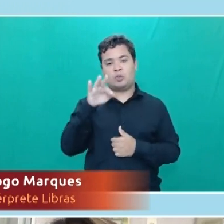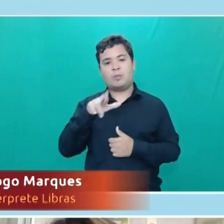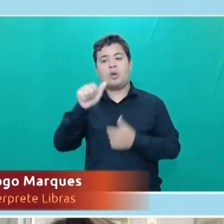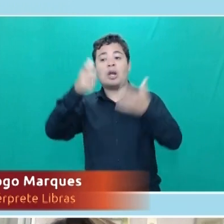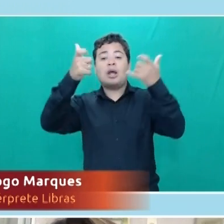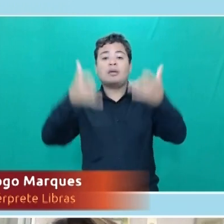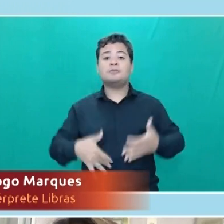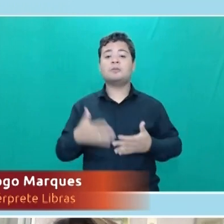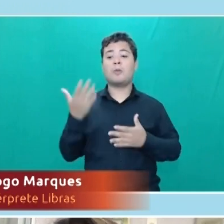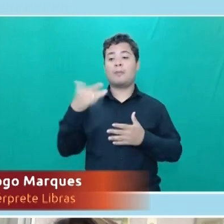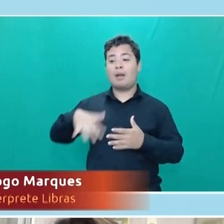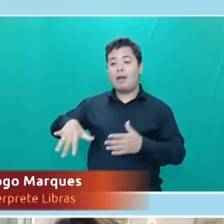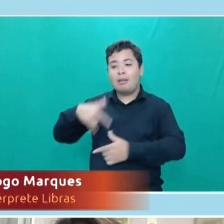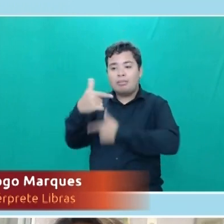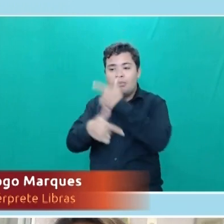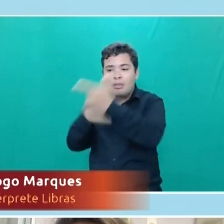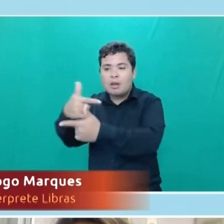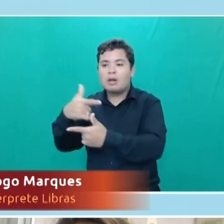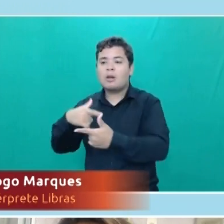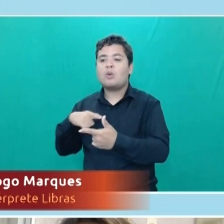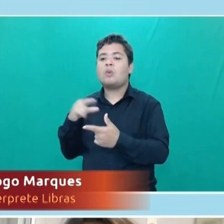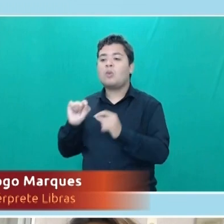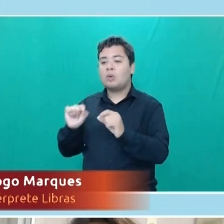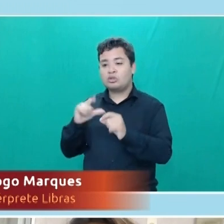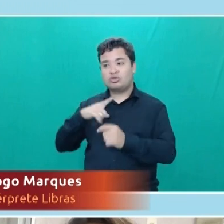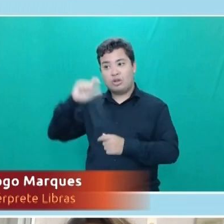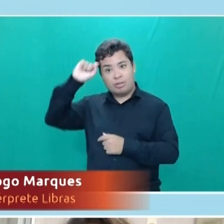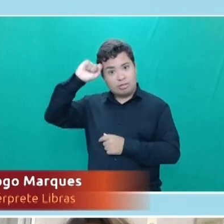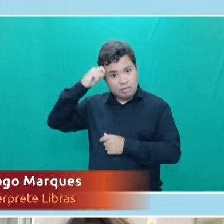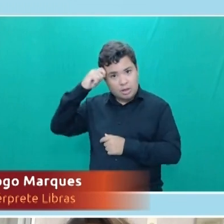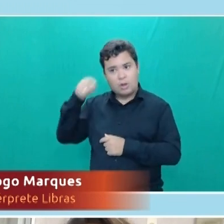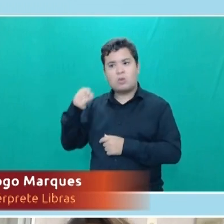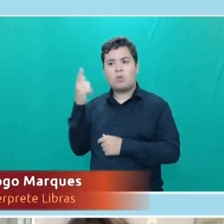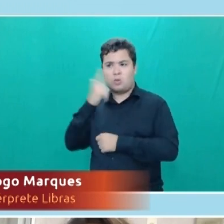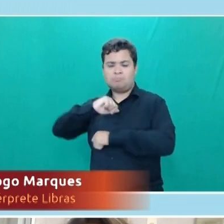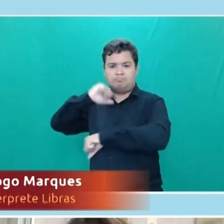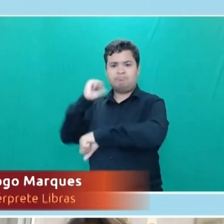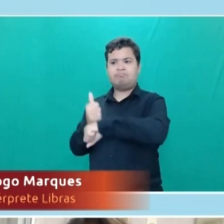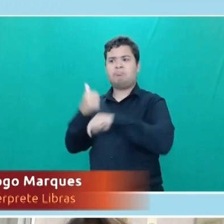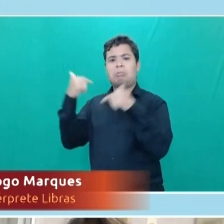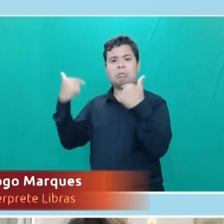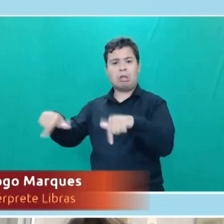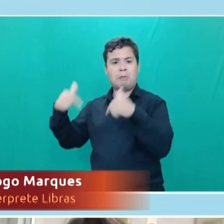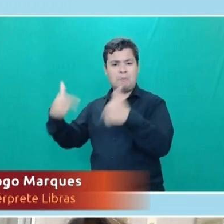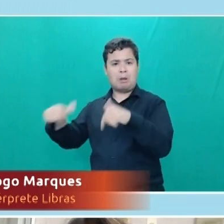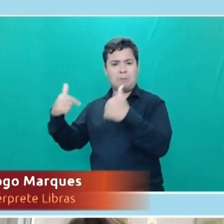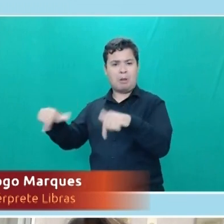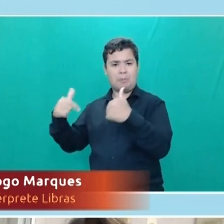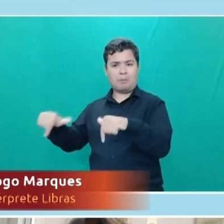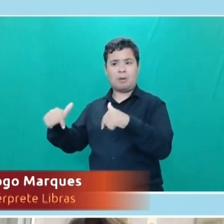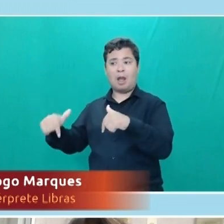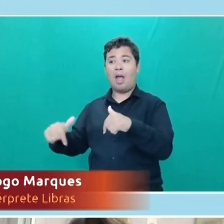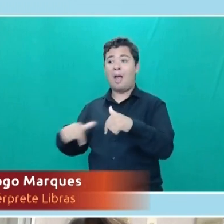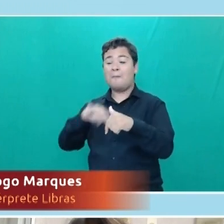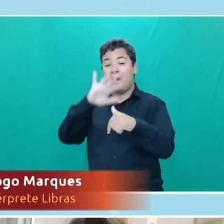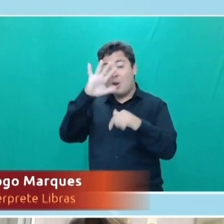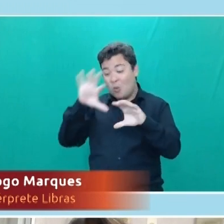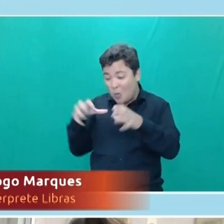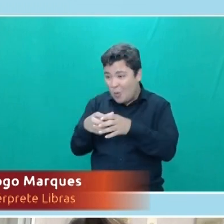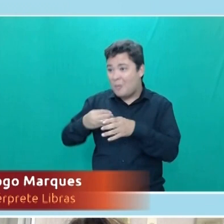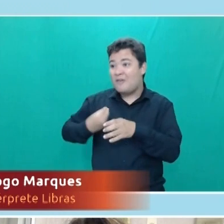ambiente de trabalho um setor que a população negra conseguiu alcançar emprego, e os outros grupos que ali estavam, a partir do momento que